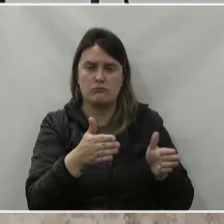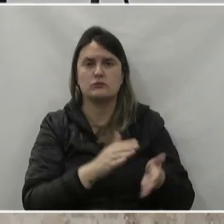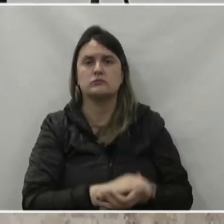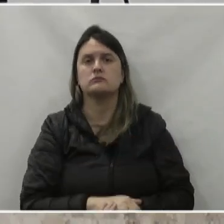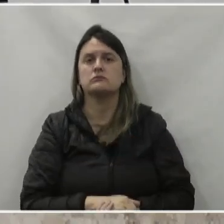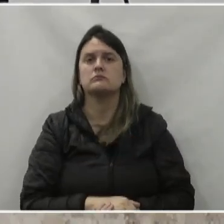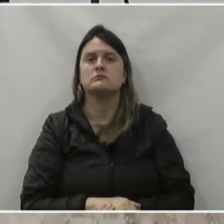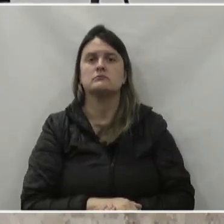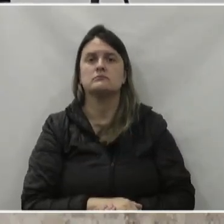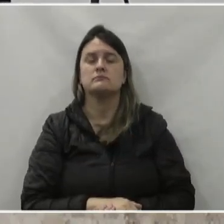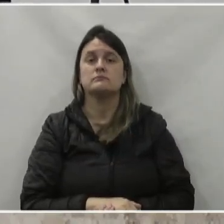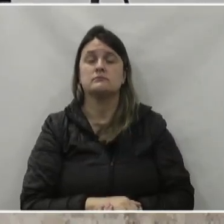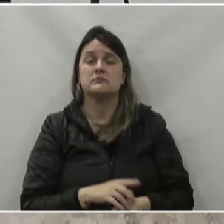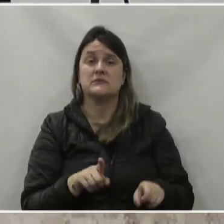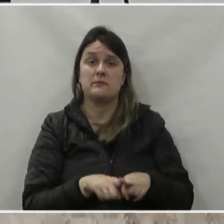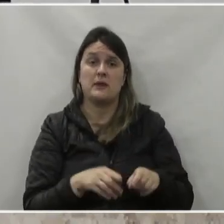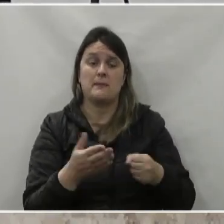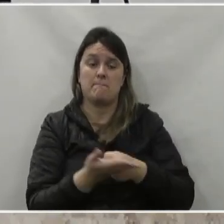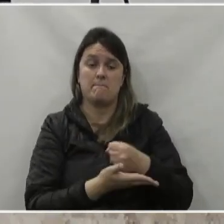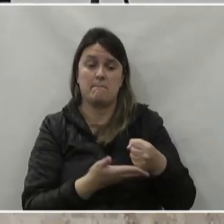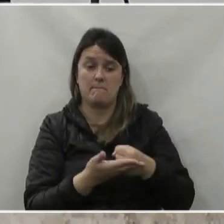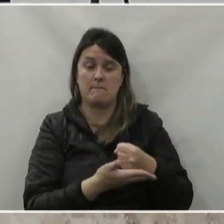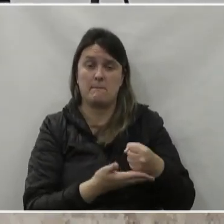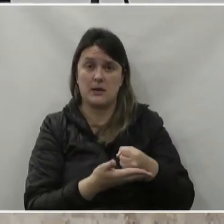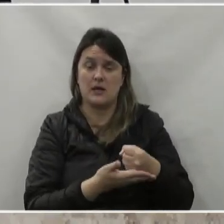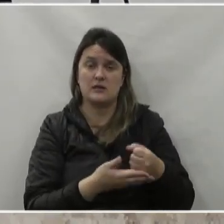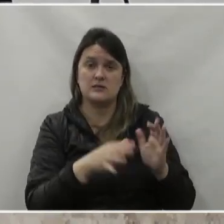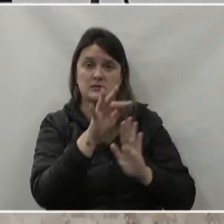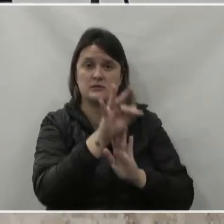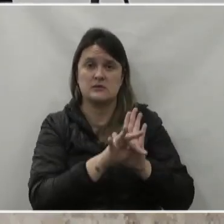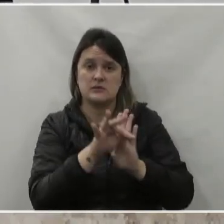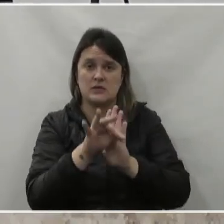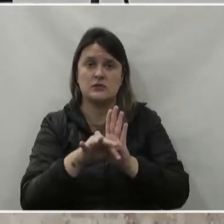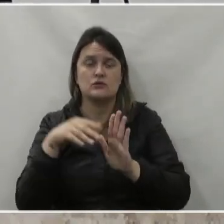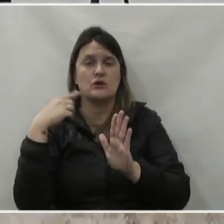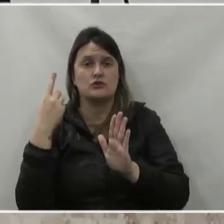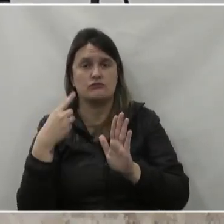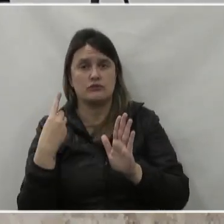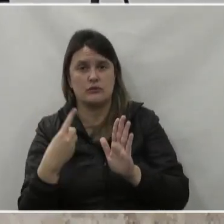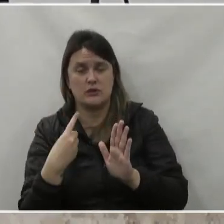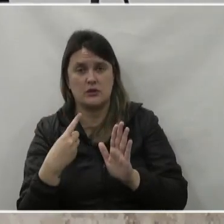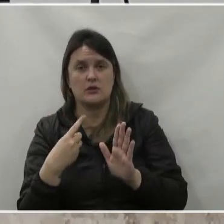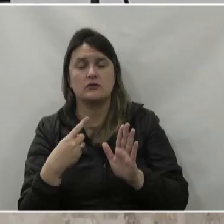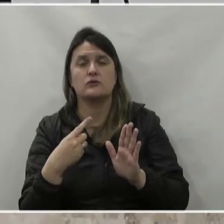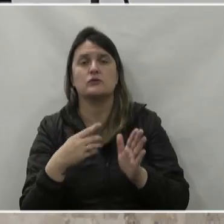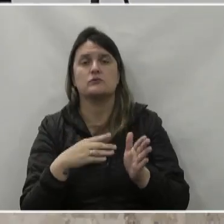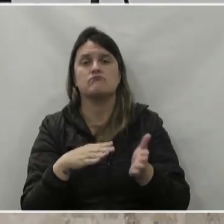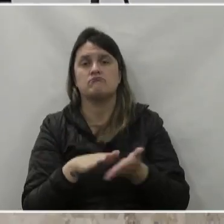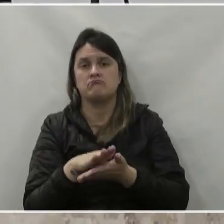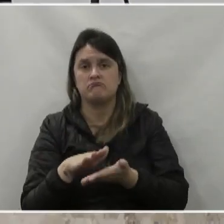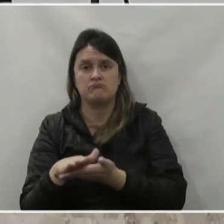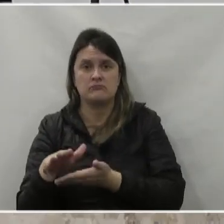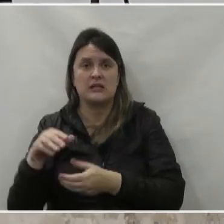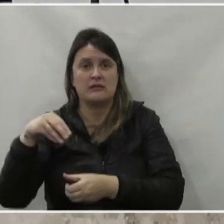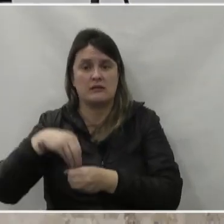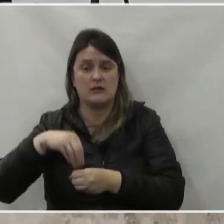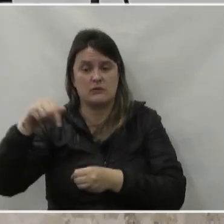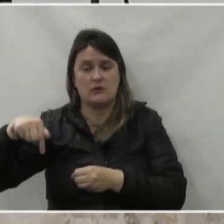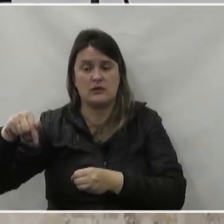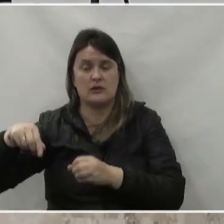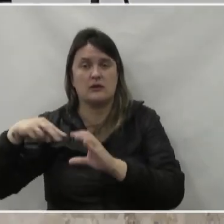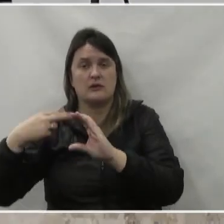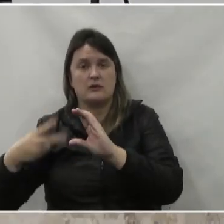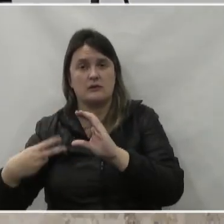regimentais. Também me baseei nos pareceres jurídicos emitidos aqui